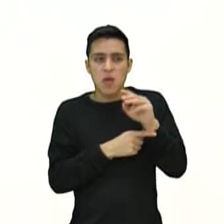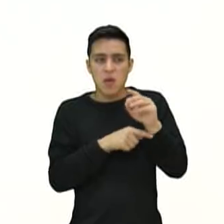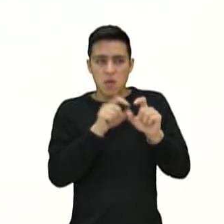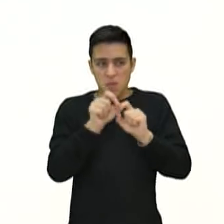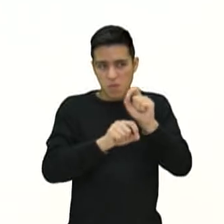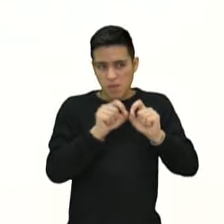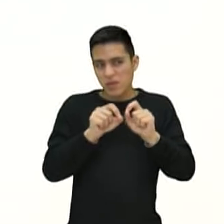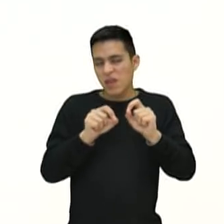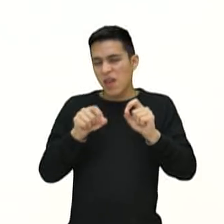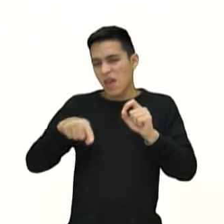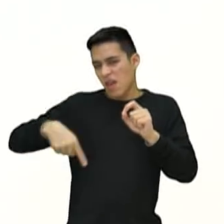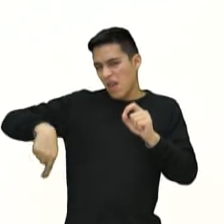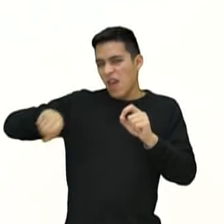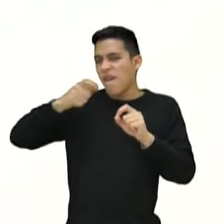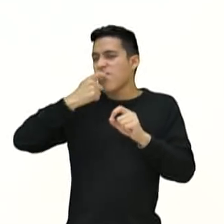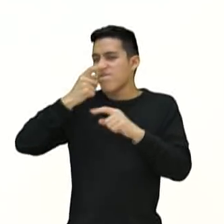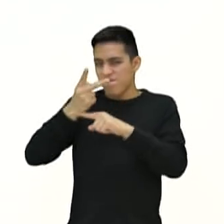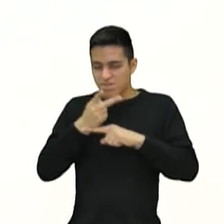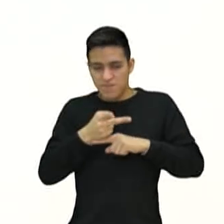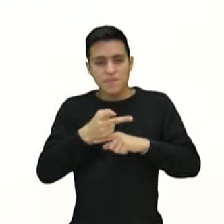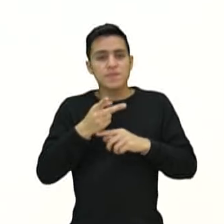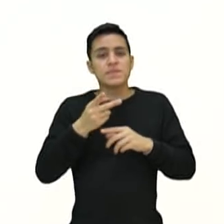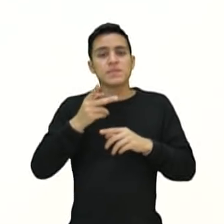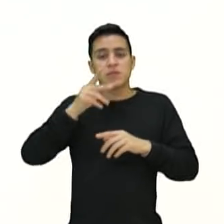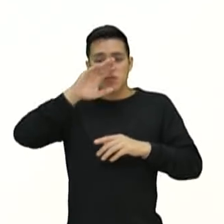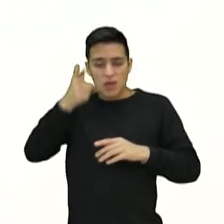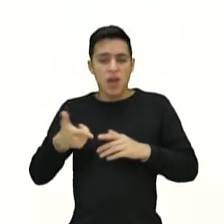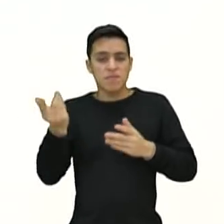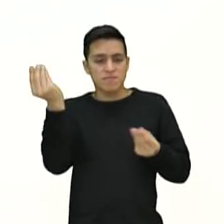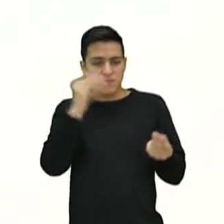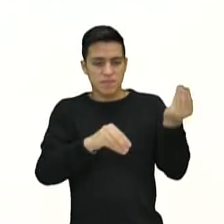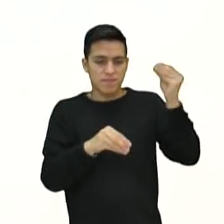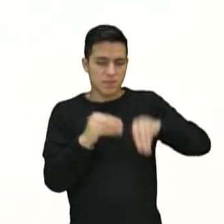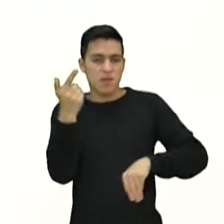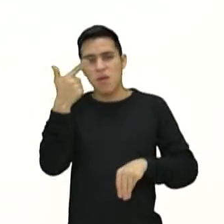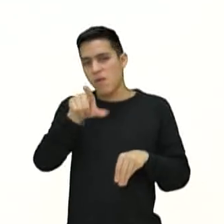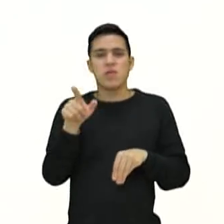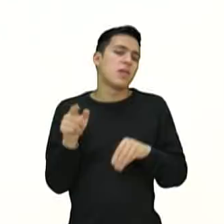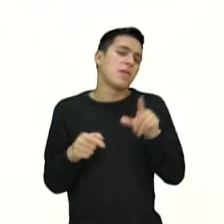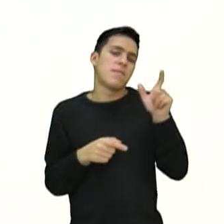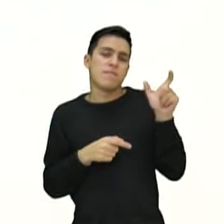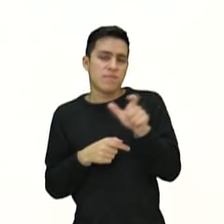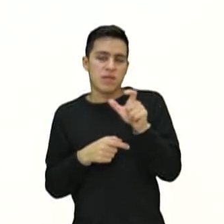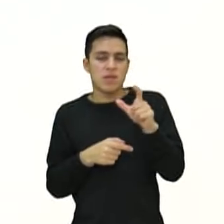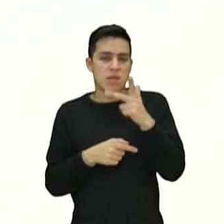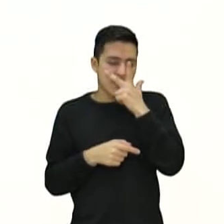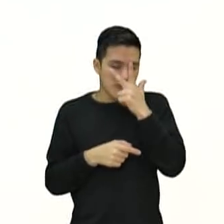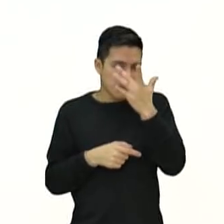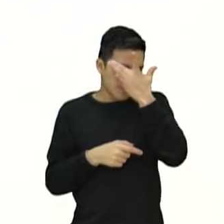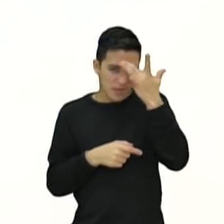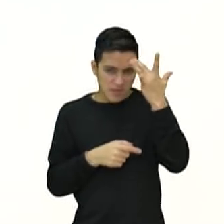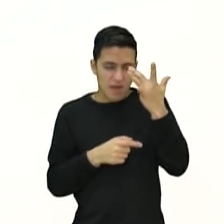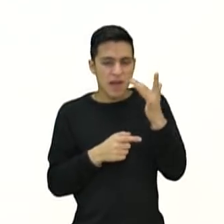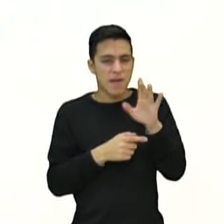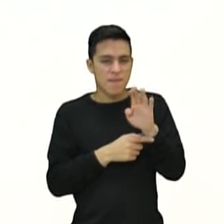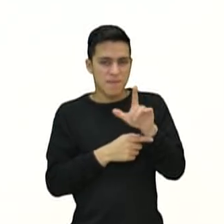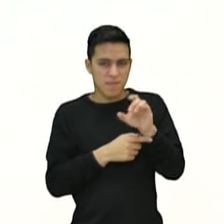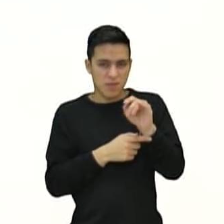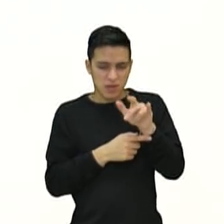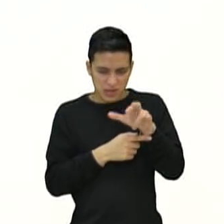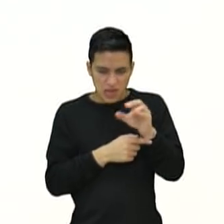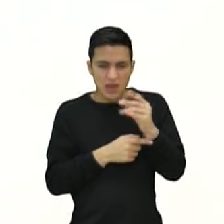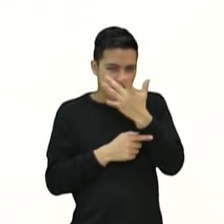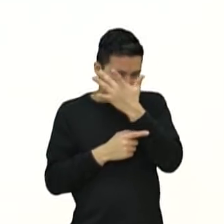popularização de algumas palavras, ela criou outras, ela derivou outras palavras. Por exemplo, blogueiro, aquele que mantém o